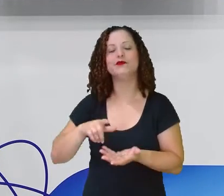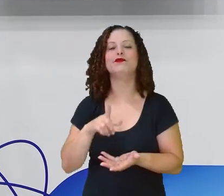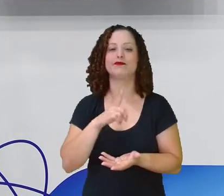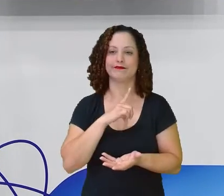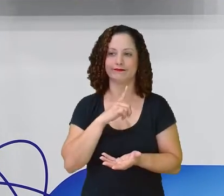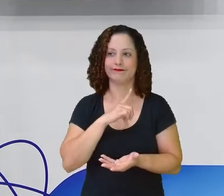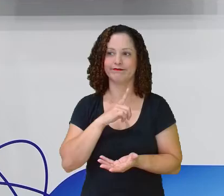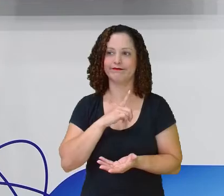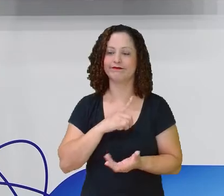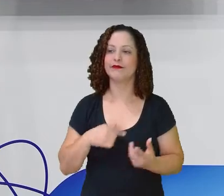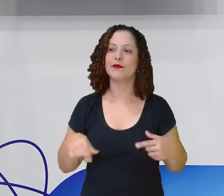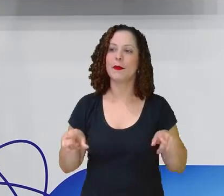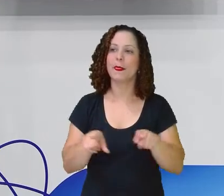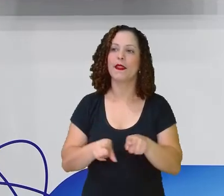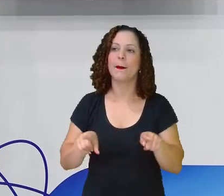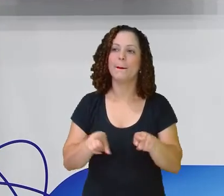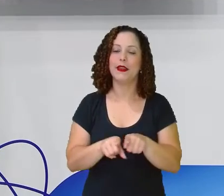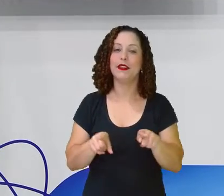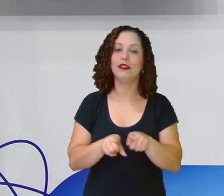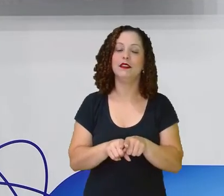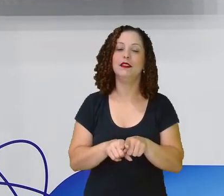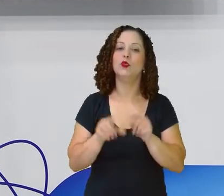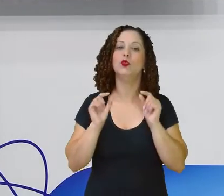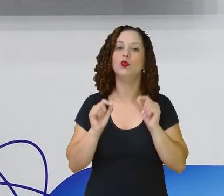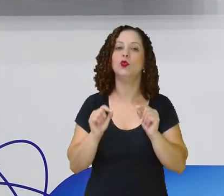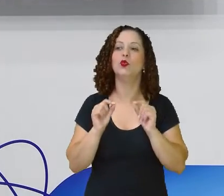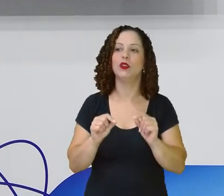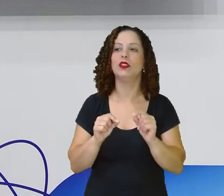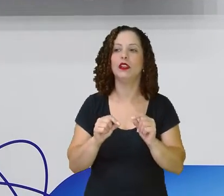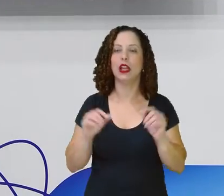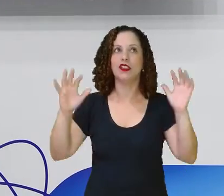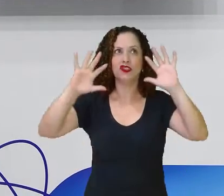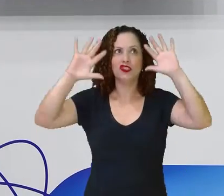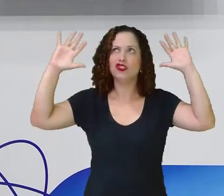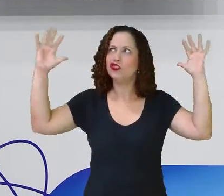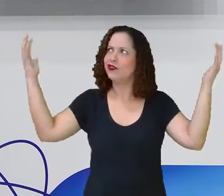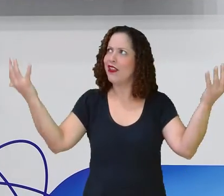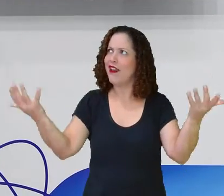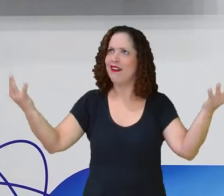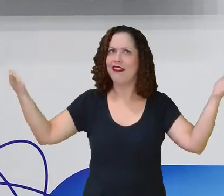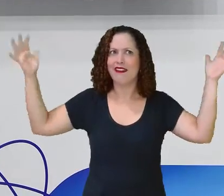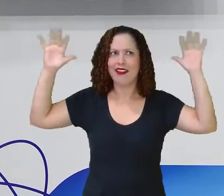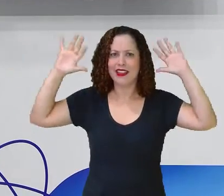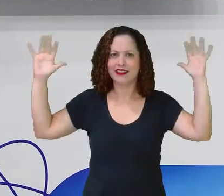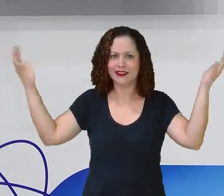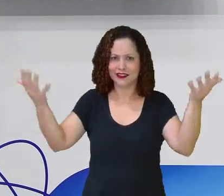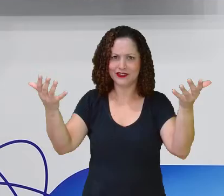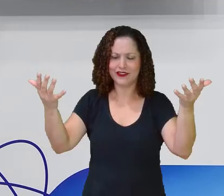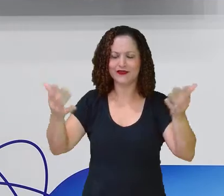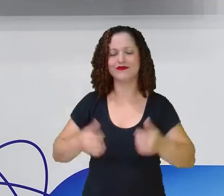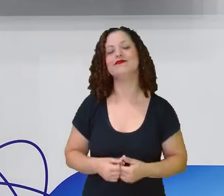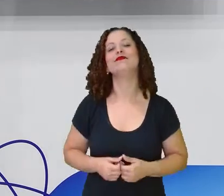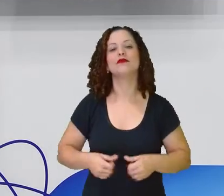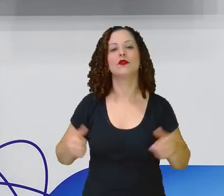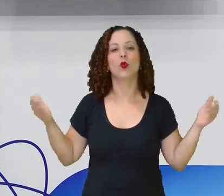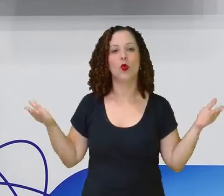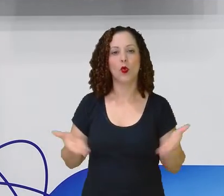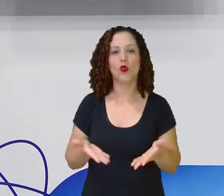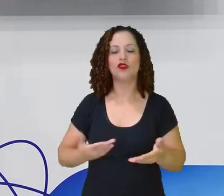camadas, nós também temos as camadas externas. Então nós vamos fazer um apanhado geral